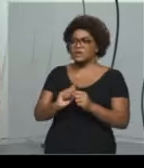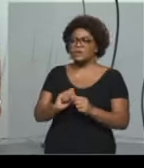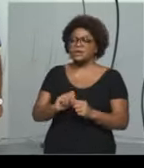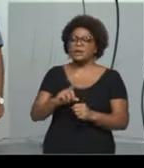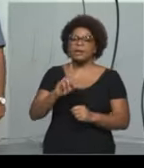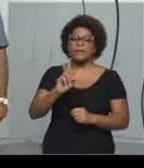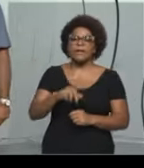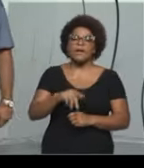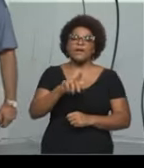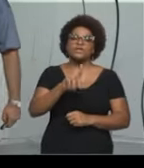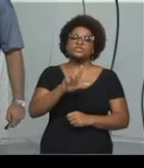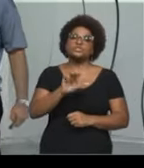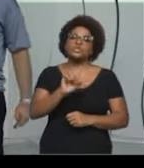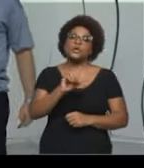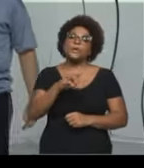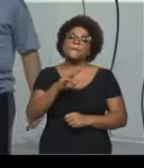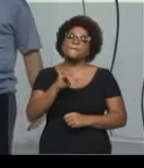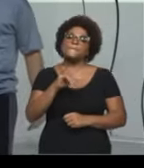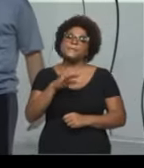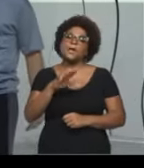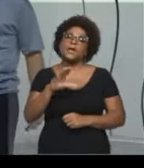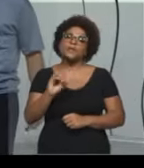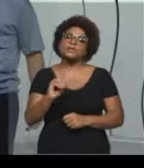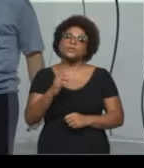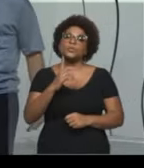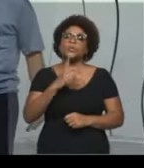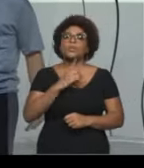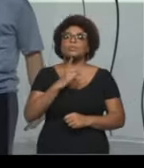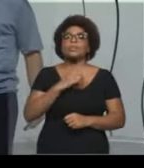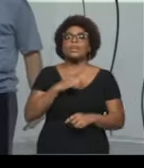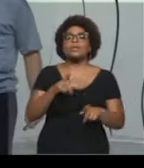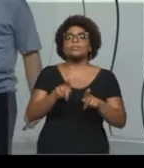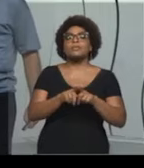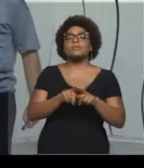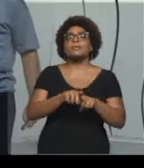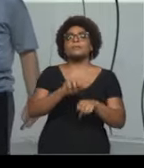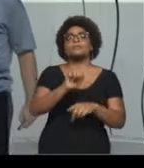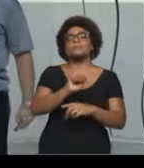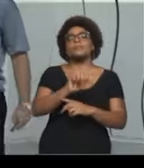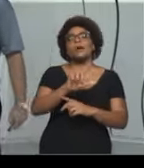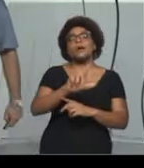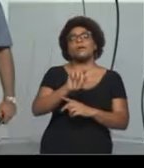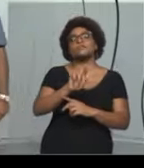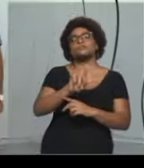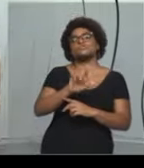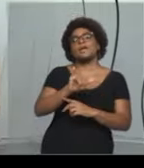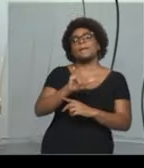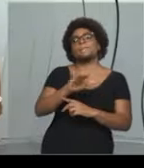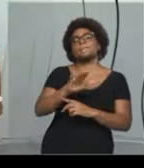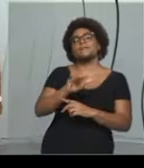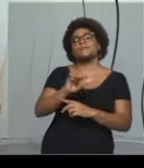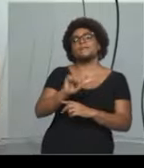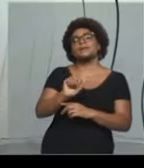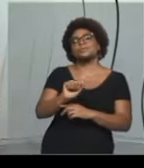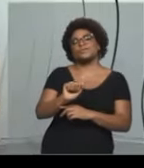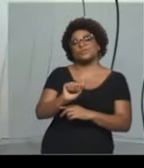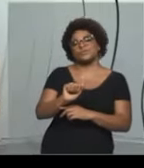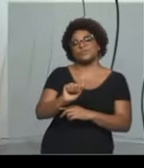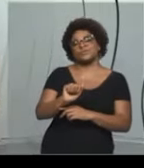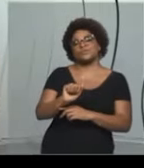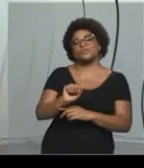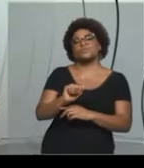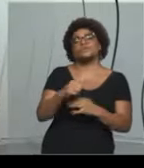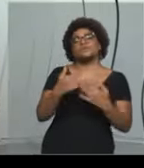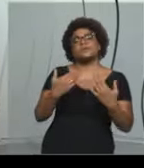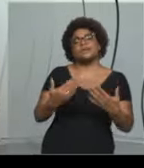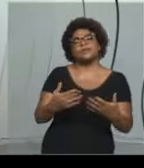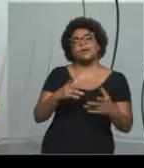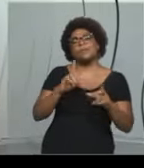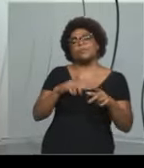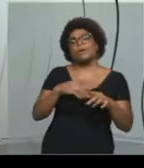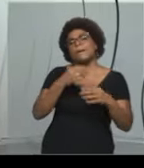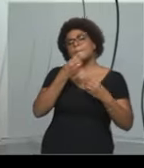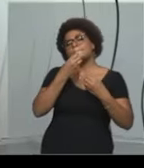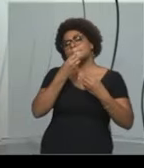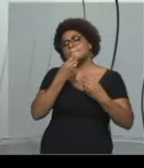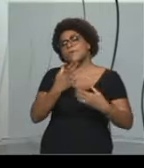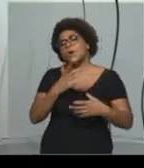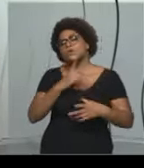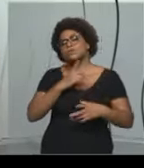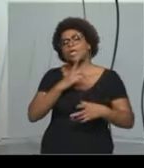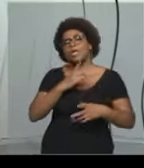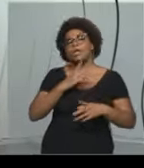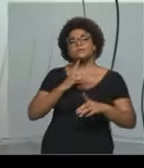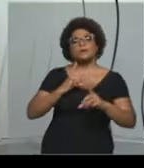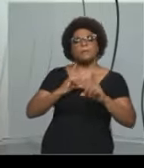tem que se refletir algebricamente e vice-versa. E é bom a gente ter esse diálogo entre a geometria